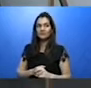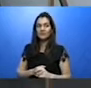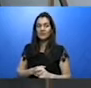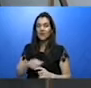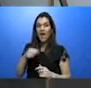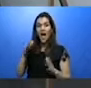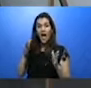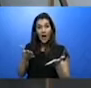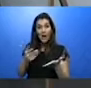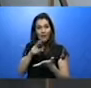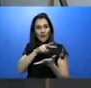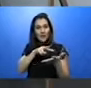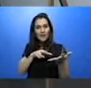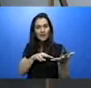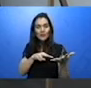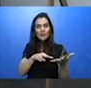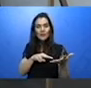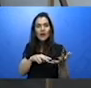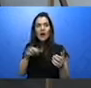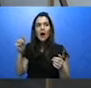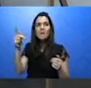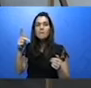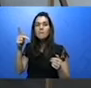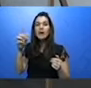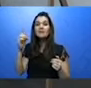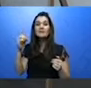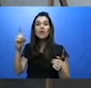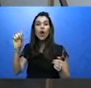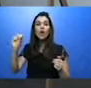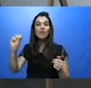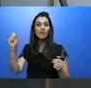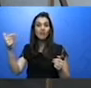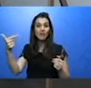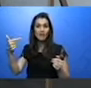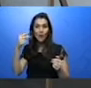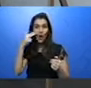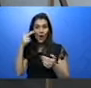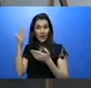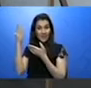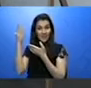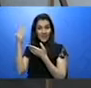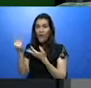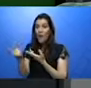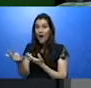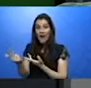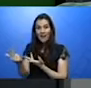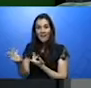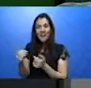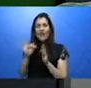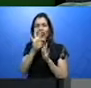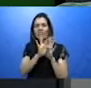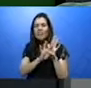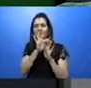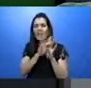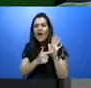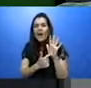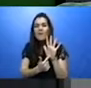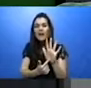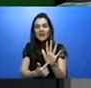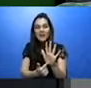Agora nós faremos a leitura na página 182, certo? E a mesma coisa, olha, esse texto que aparece na apostila